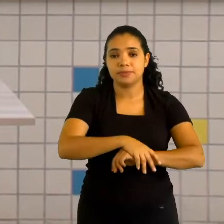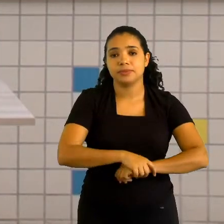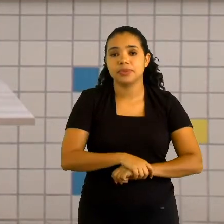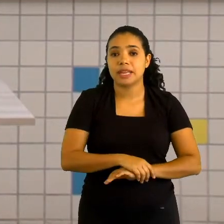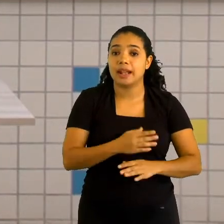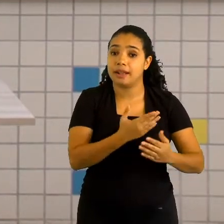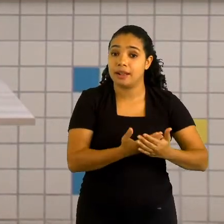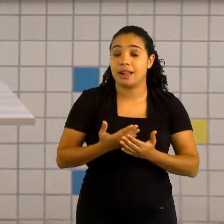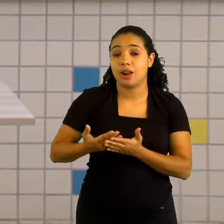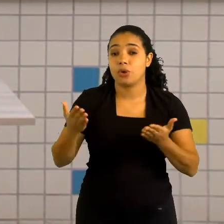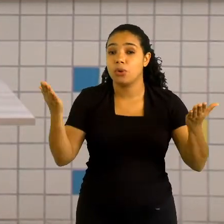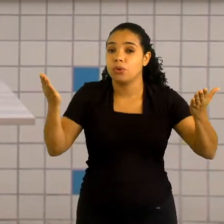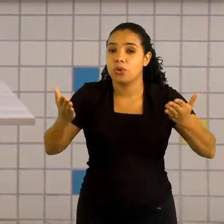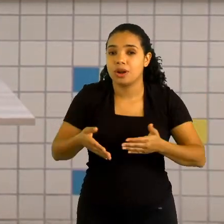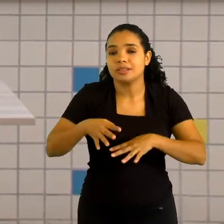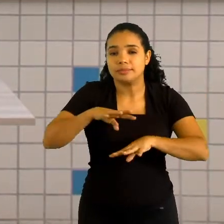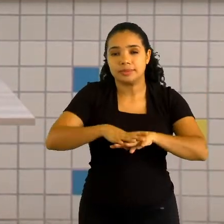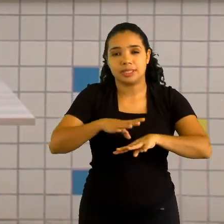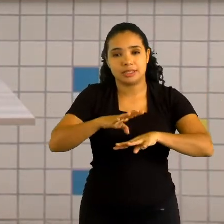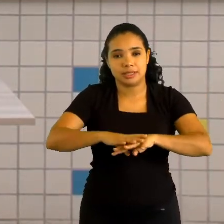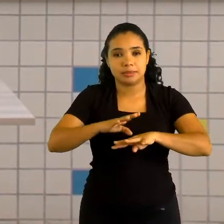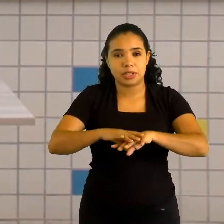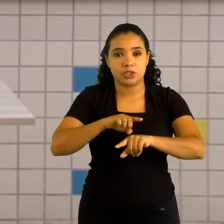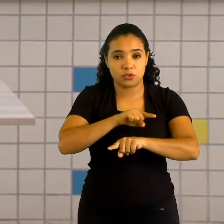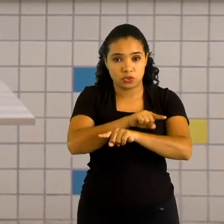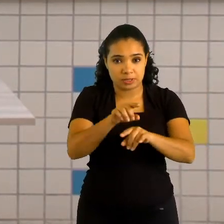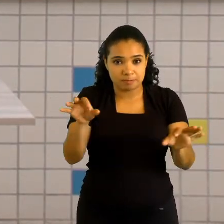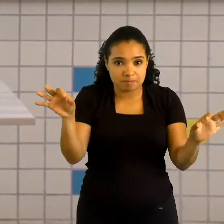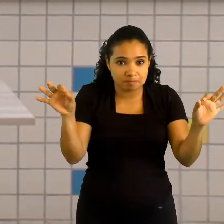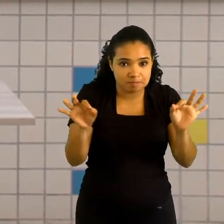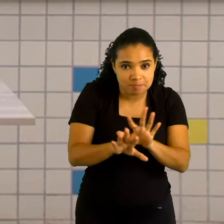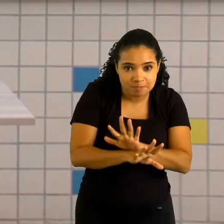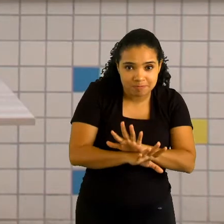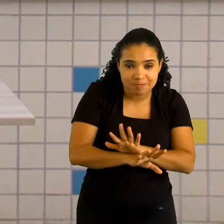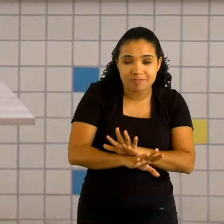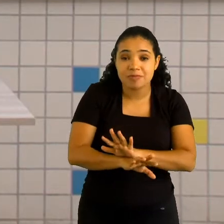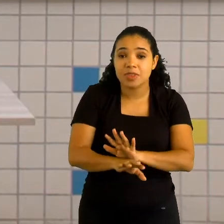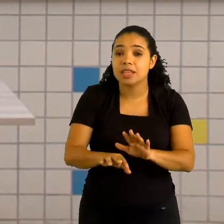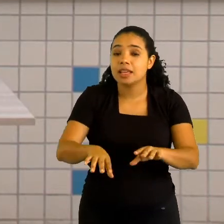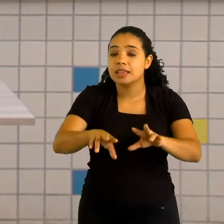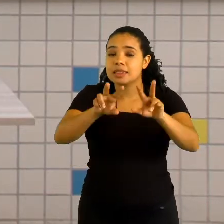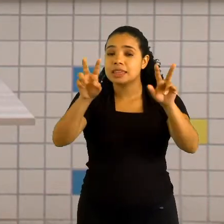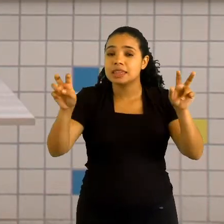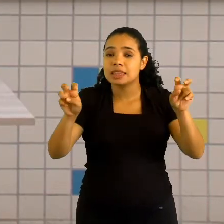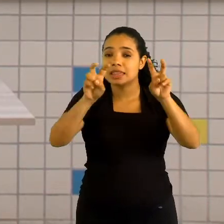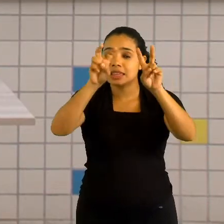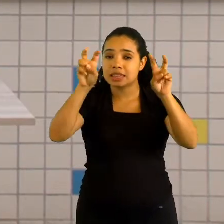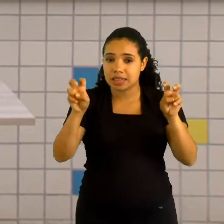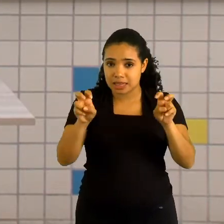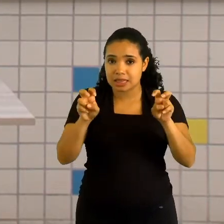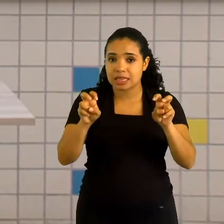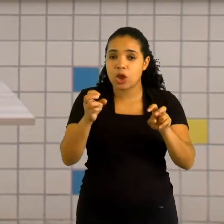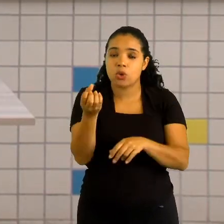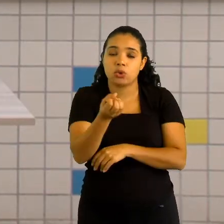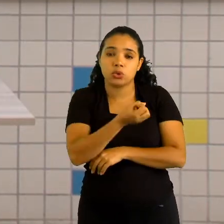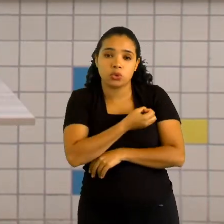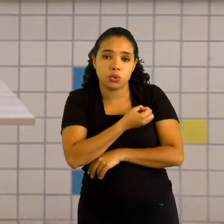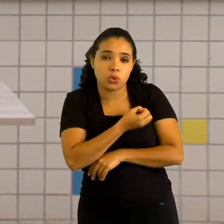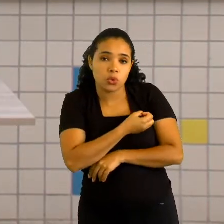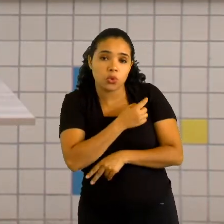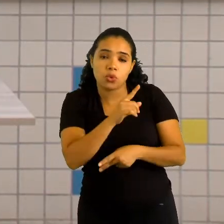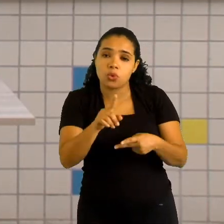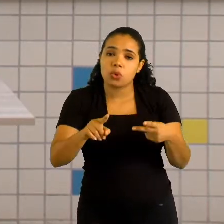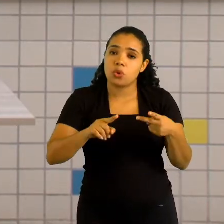de hoje vai ser sobre matemática. Você está preparado? Nós vamos falar sobre os números, sobre os